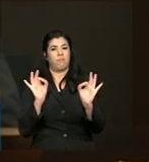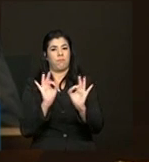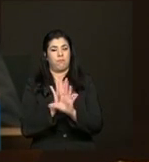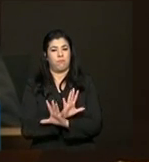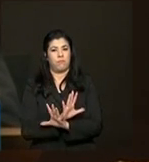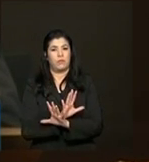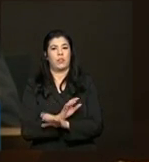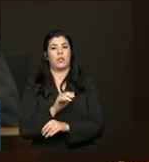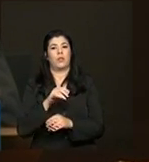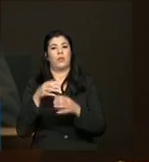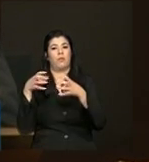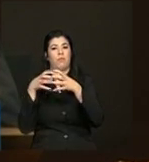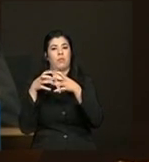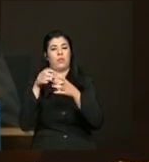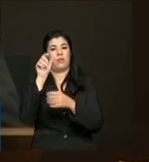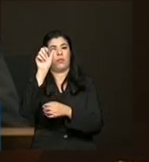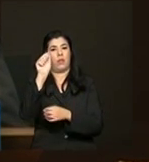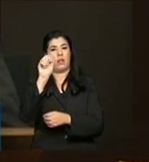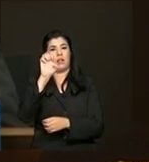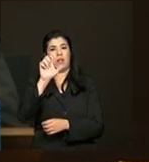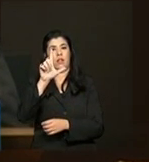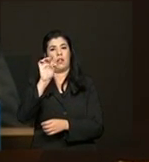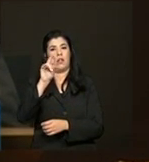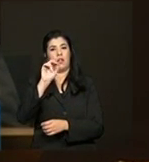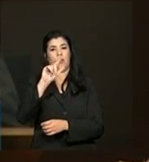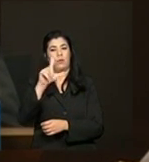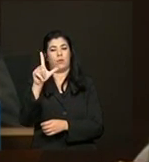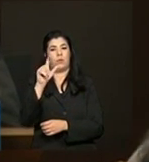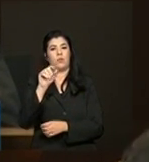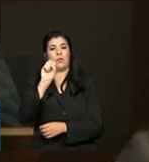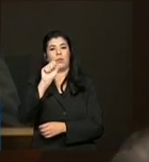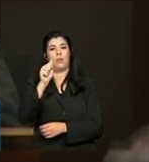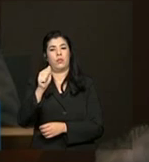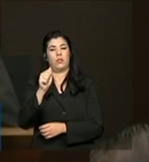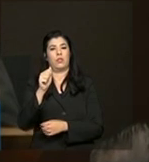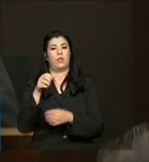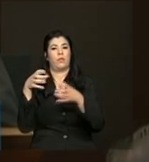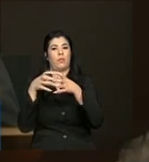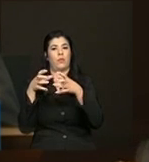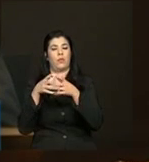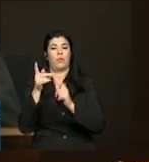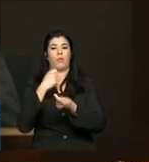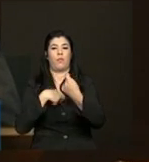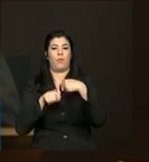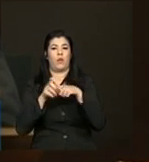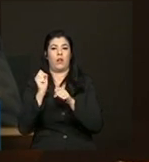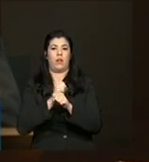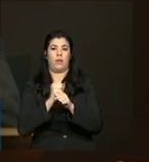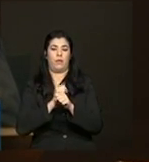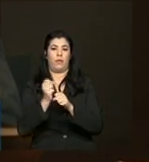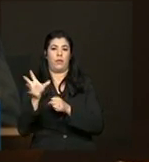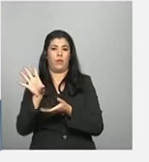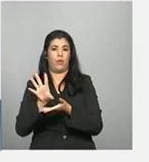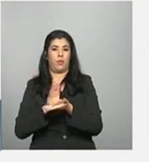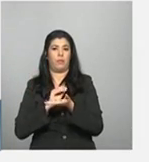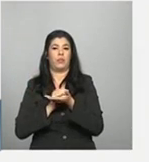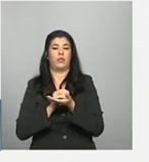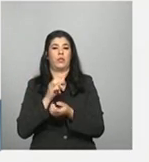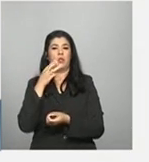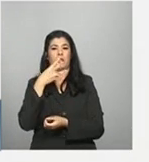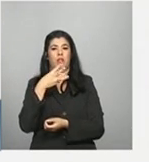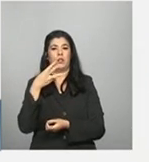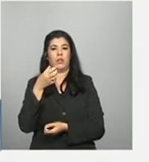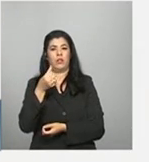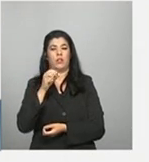para a Eletrosul Centrais Elétricas S.A., referente ao leilão do lote A, com receita anual permitida de R$ 336